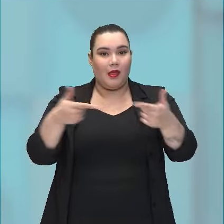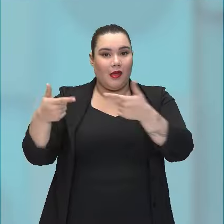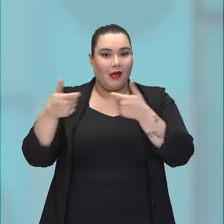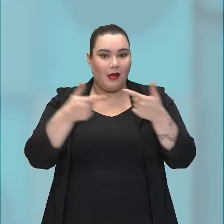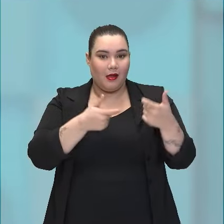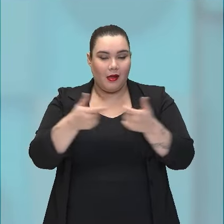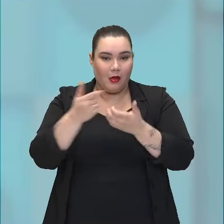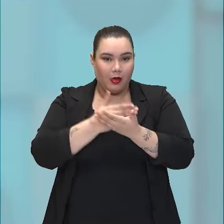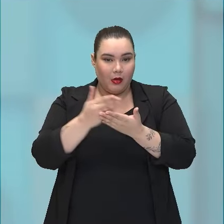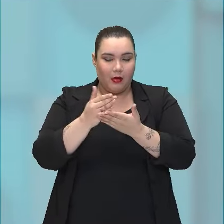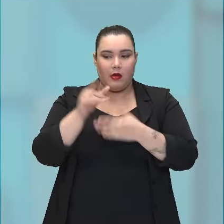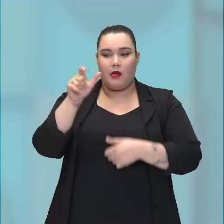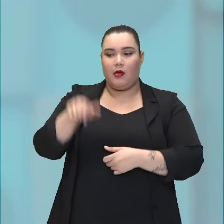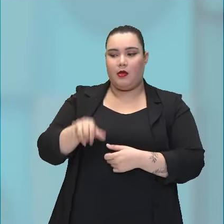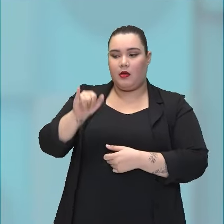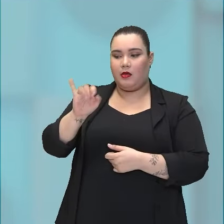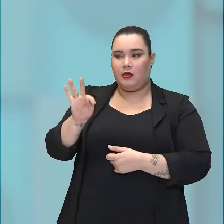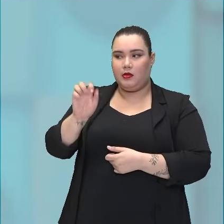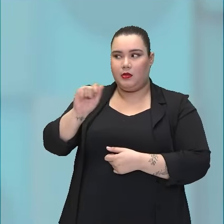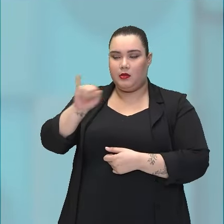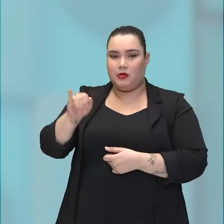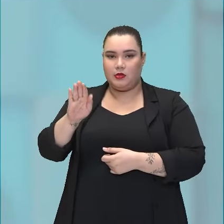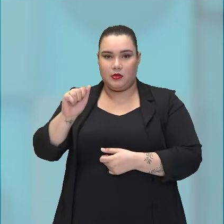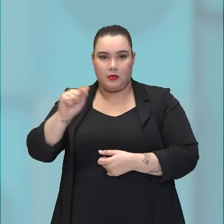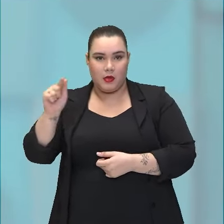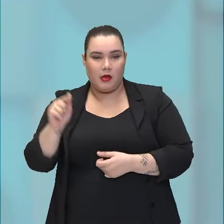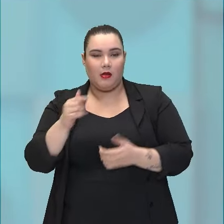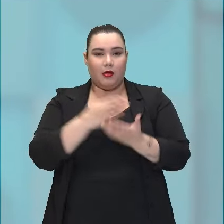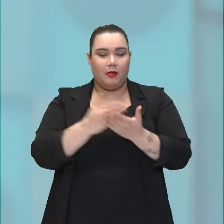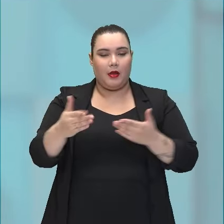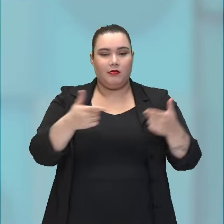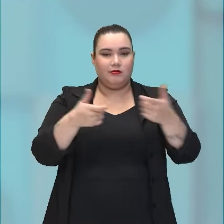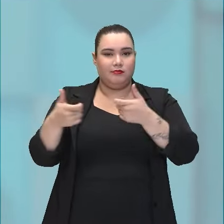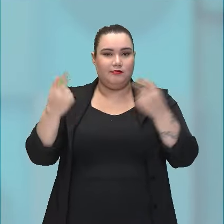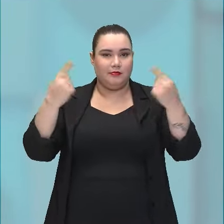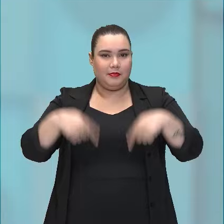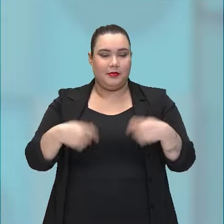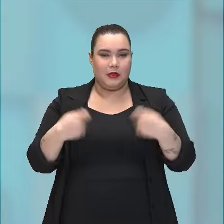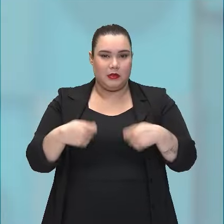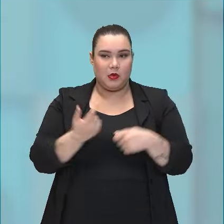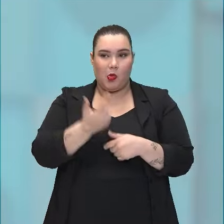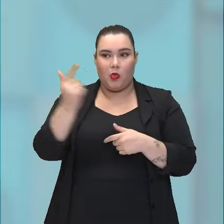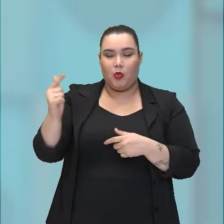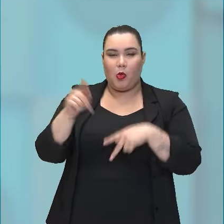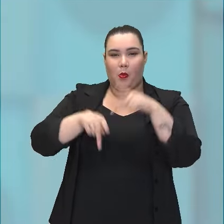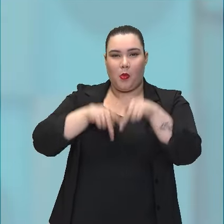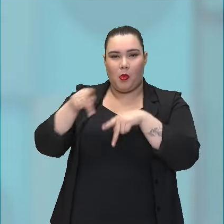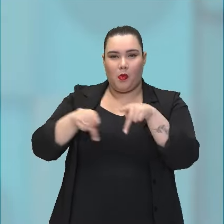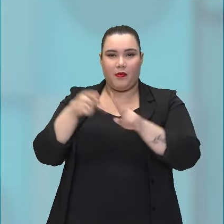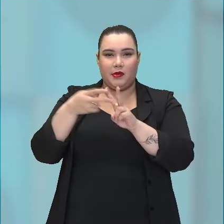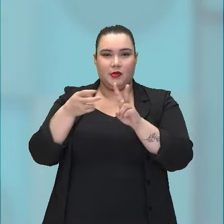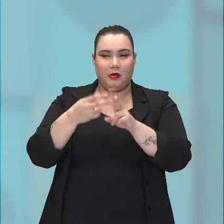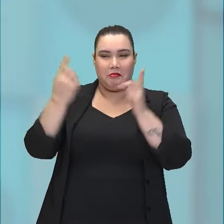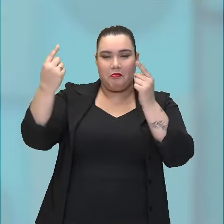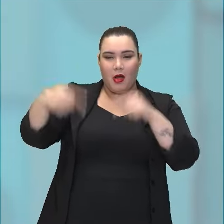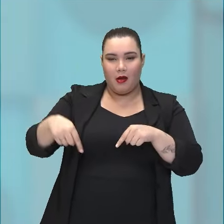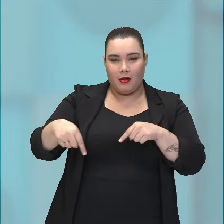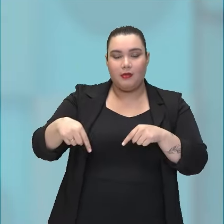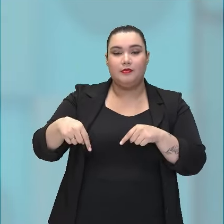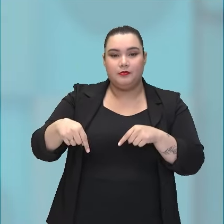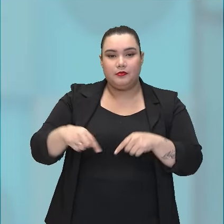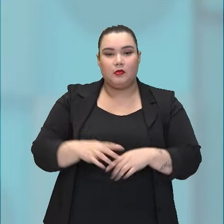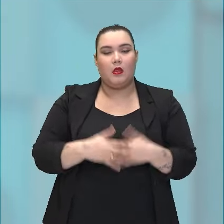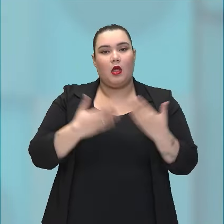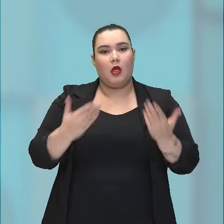Itajibá teve que lutar com os outros guerreiros. Após isso, nós temos o desenvolvimento das ações, certo? Do enredo ali da